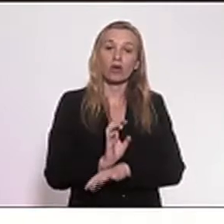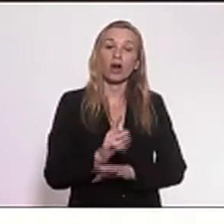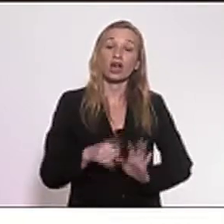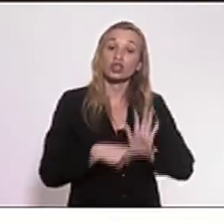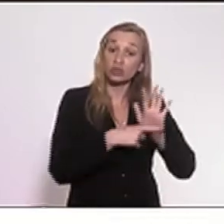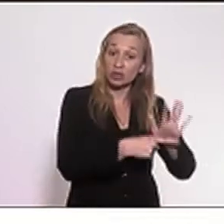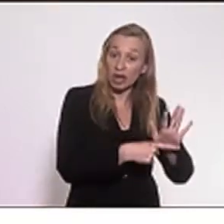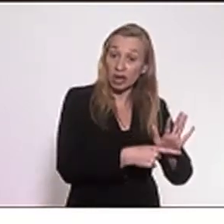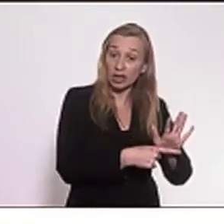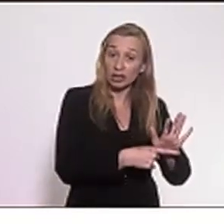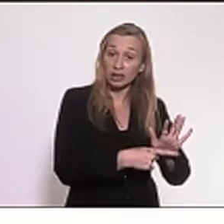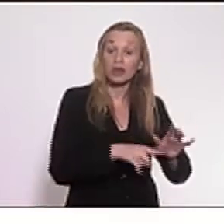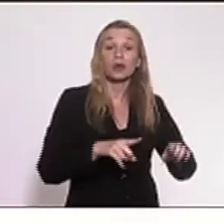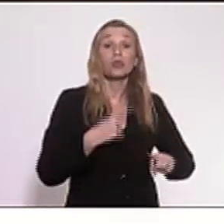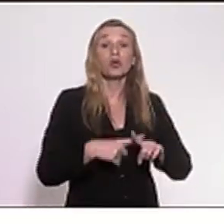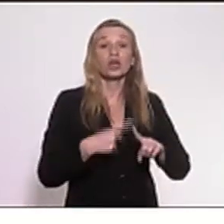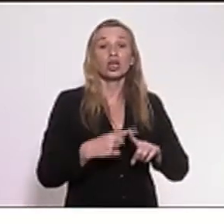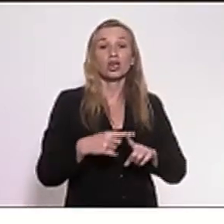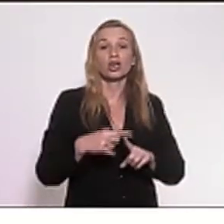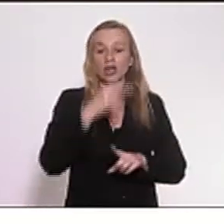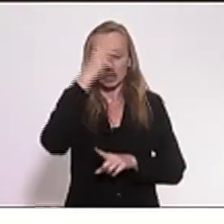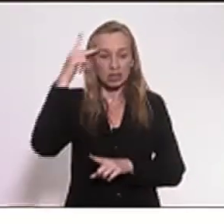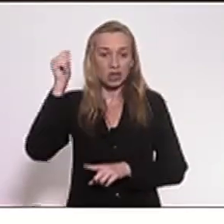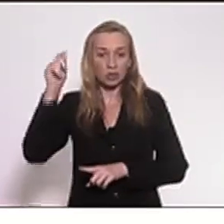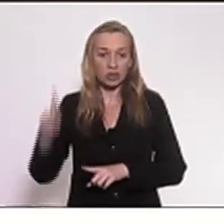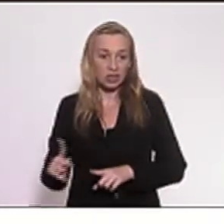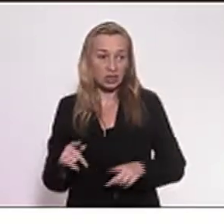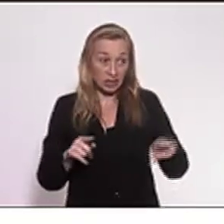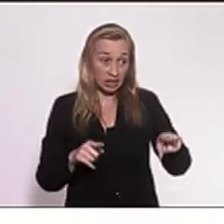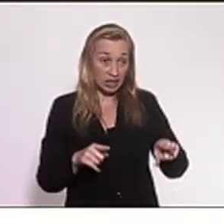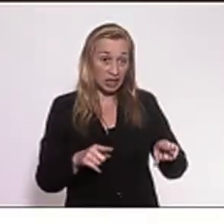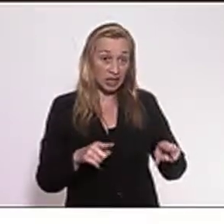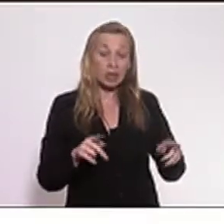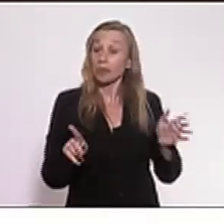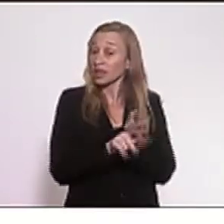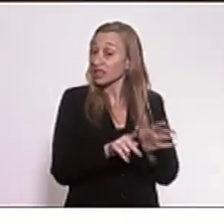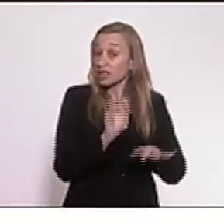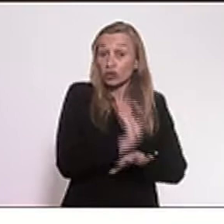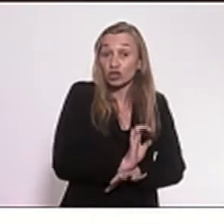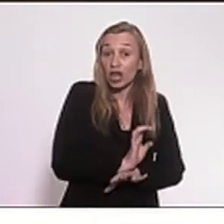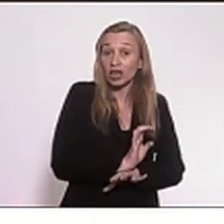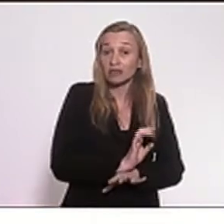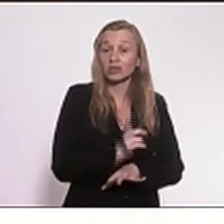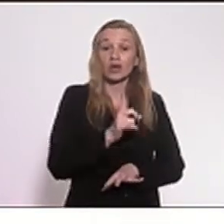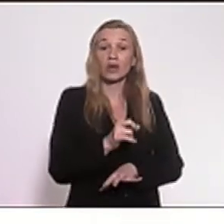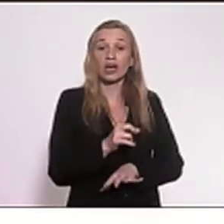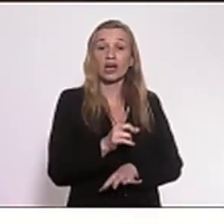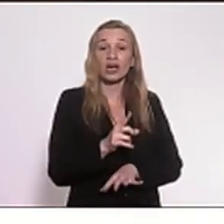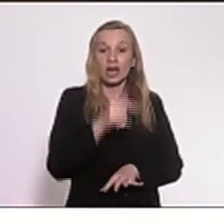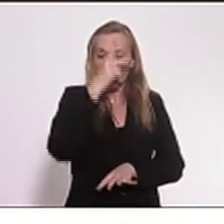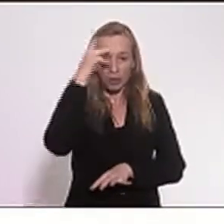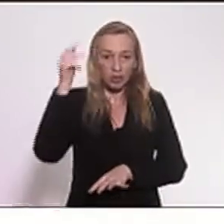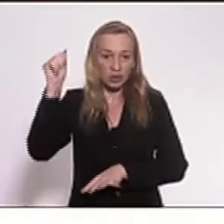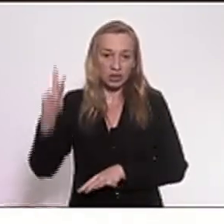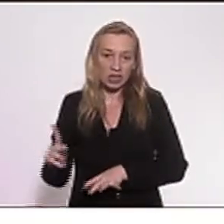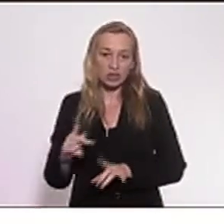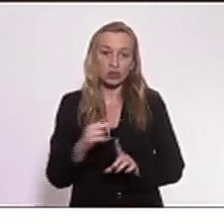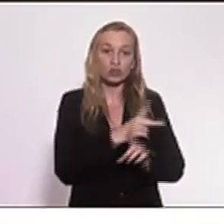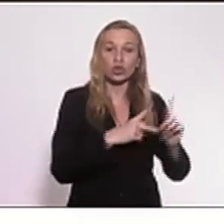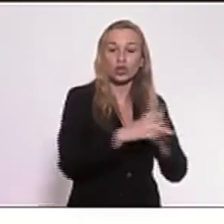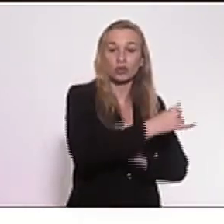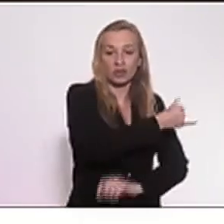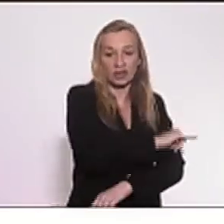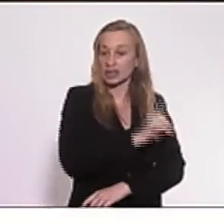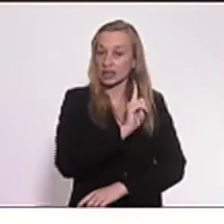Porque esses aposentados são aposentados do Estado. não são aposentados do Rio Previdência.